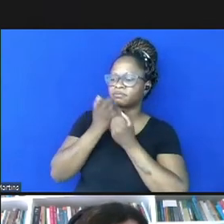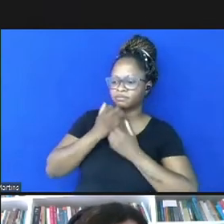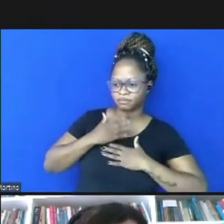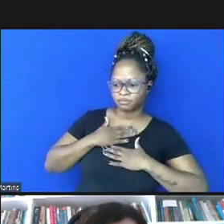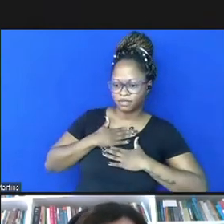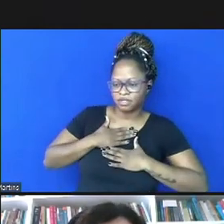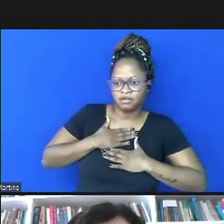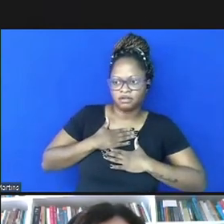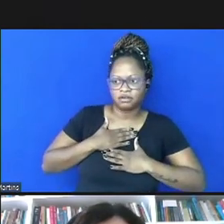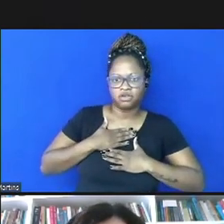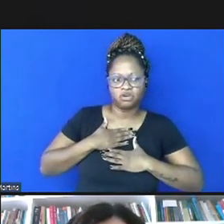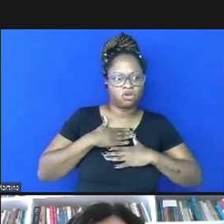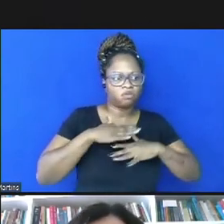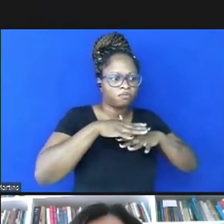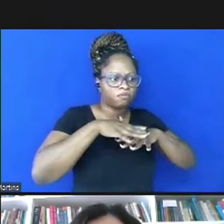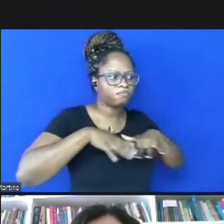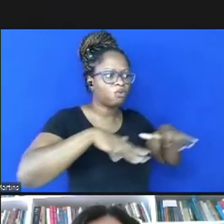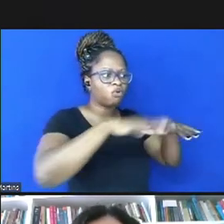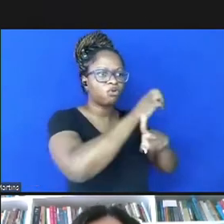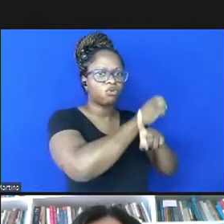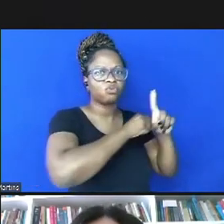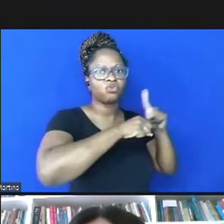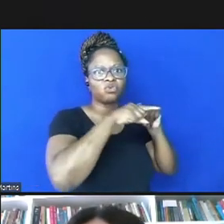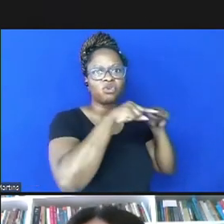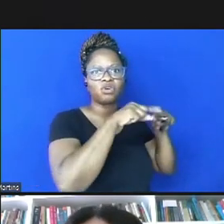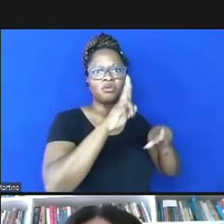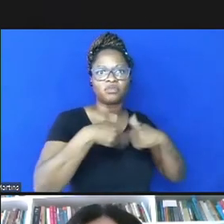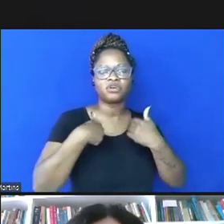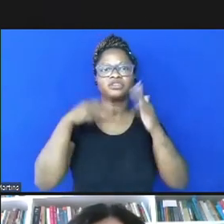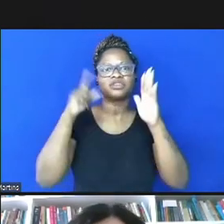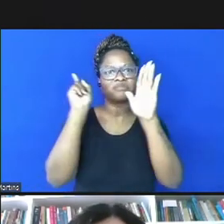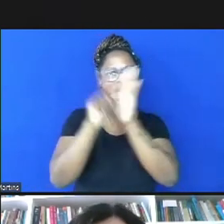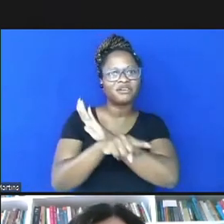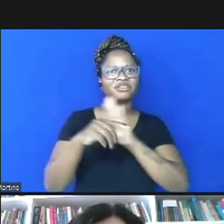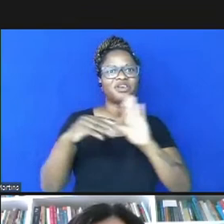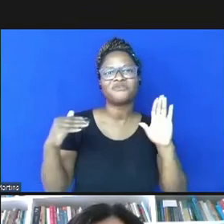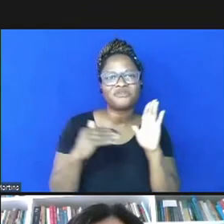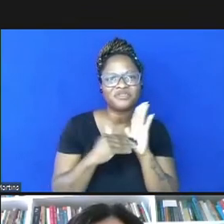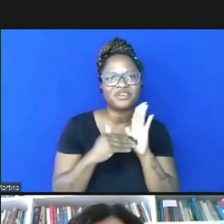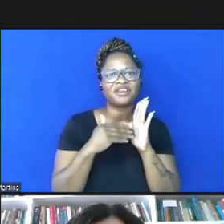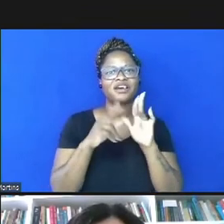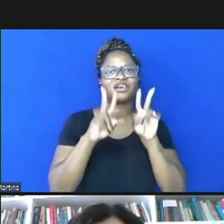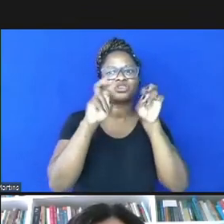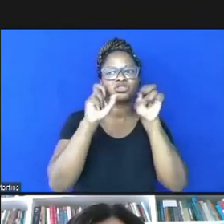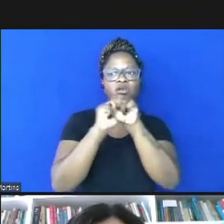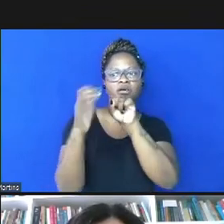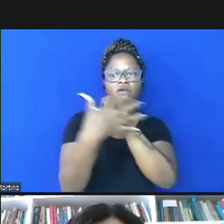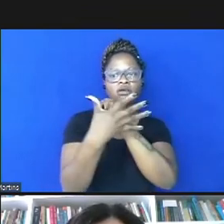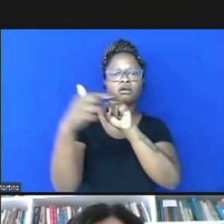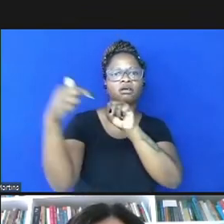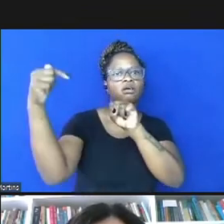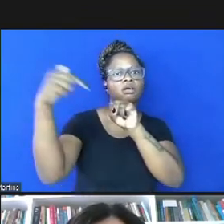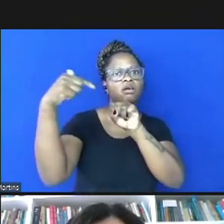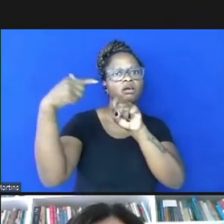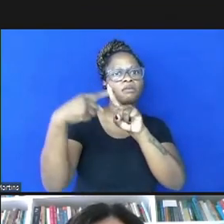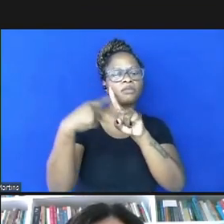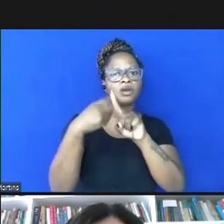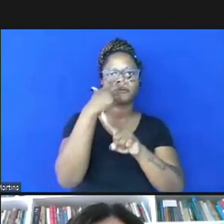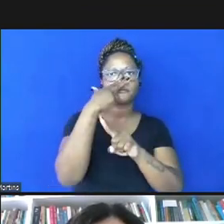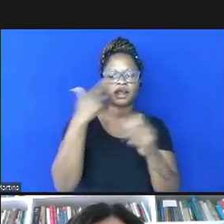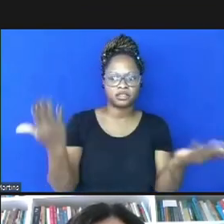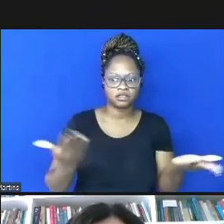do público. Então, por isso que eu fiz essa pergunta aí em relação à COVID, porque me parece que, mais do que